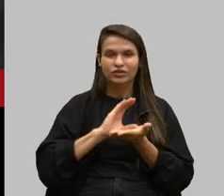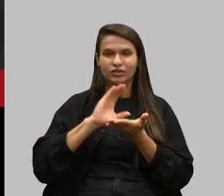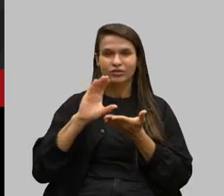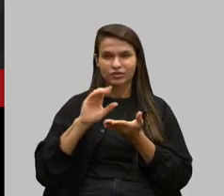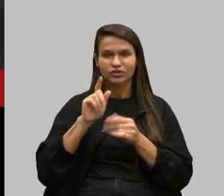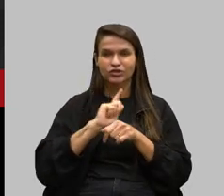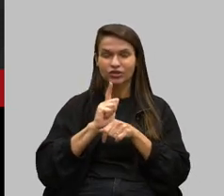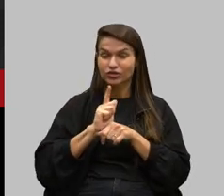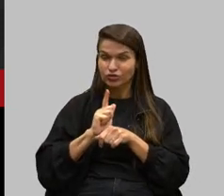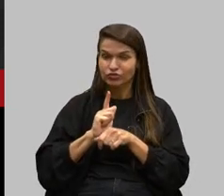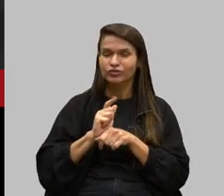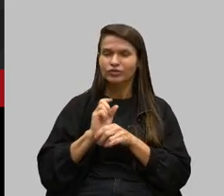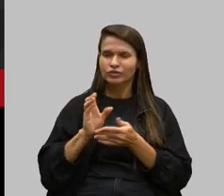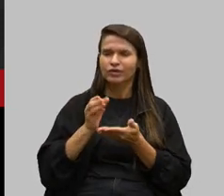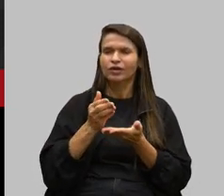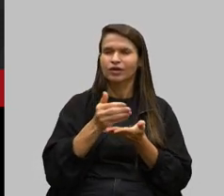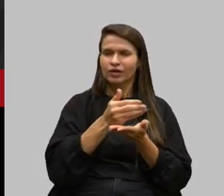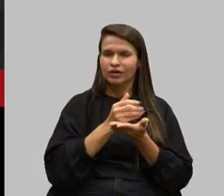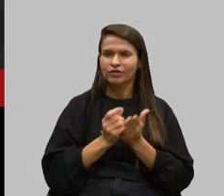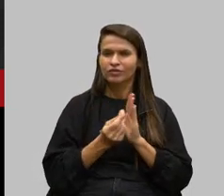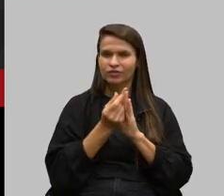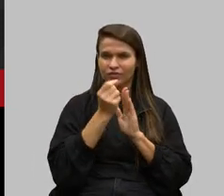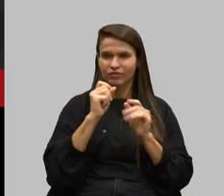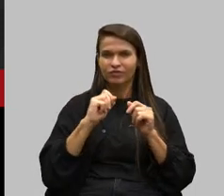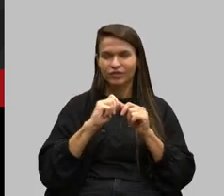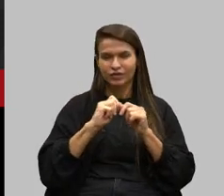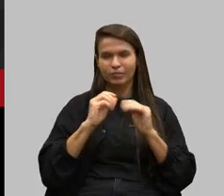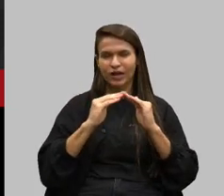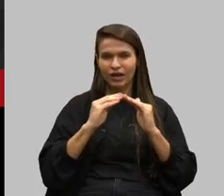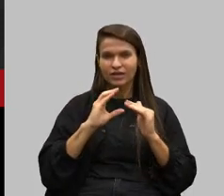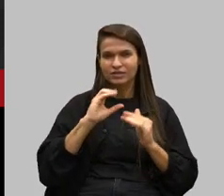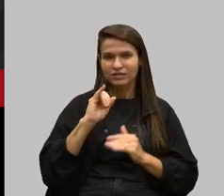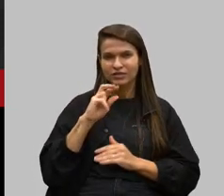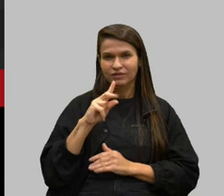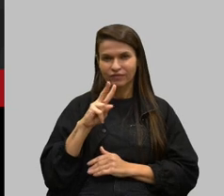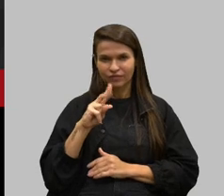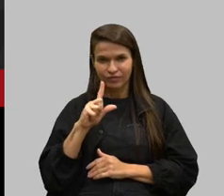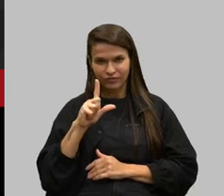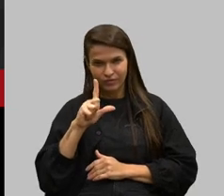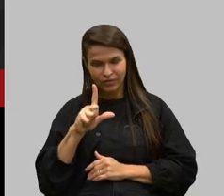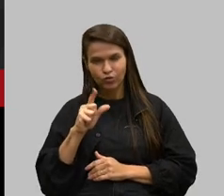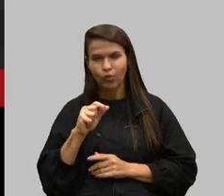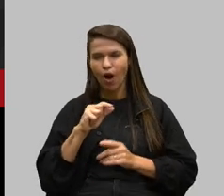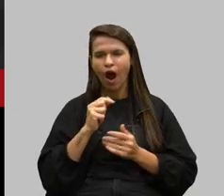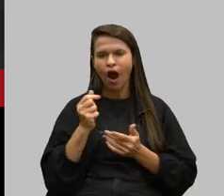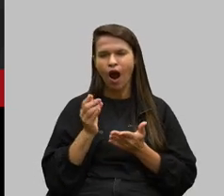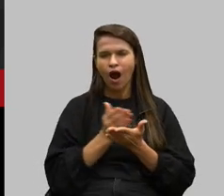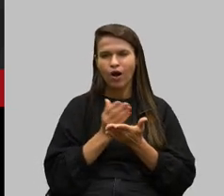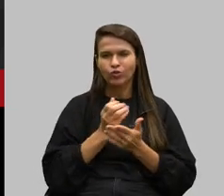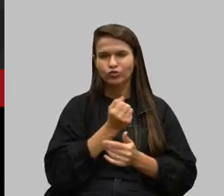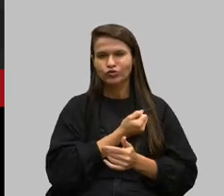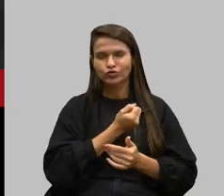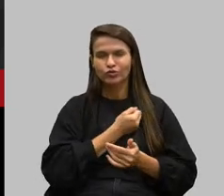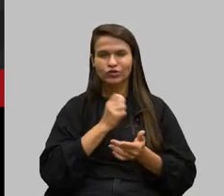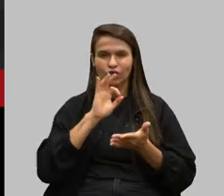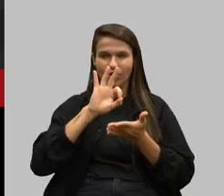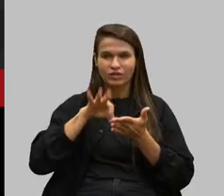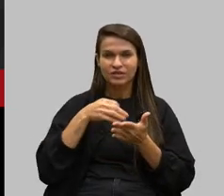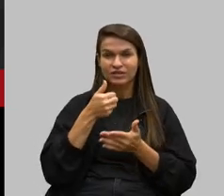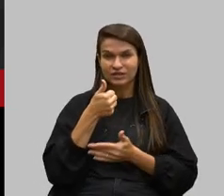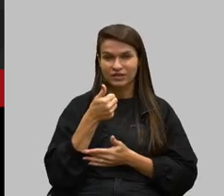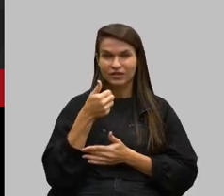recursos é feita pela casa civil uns números nós assinamos 125 novos